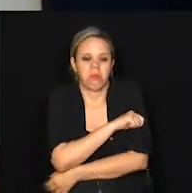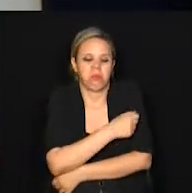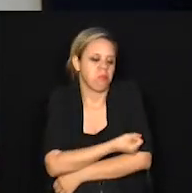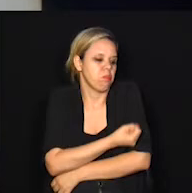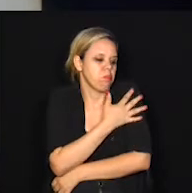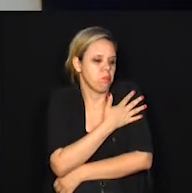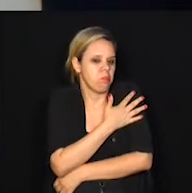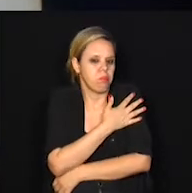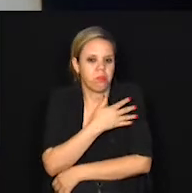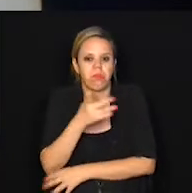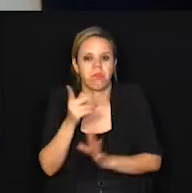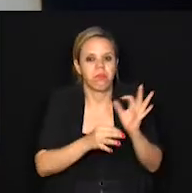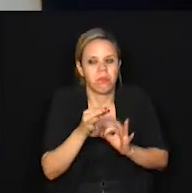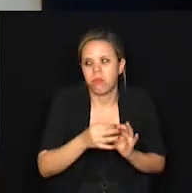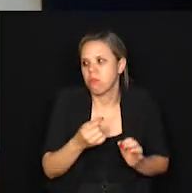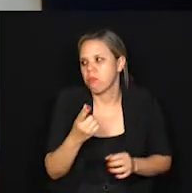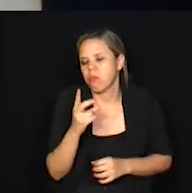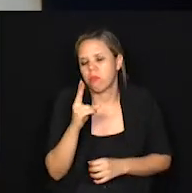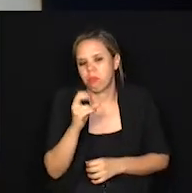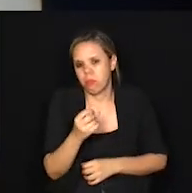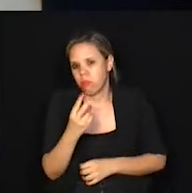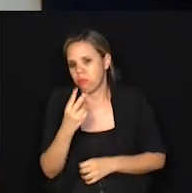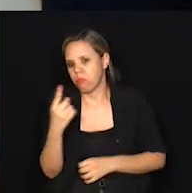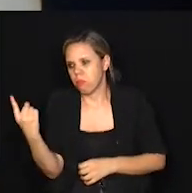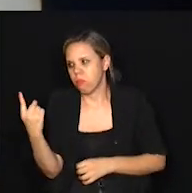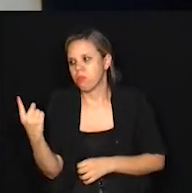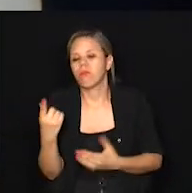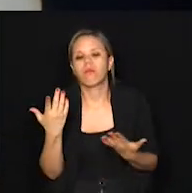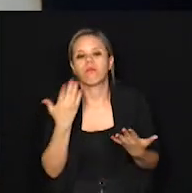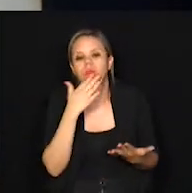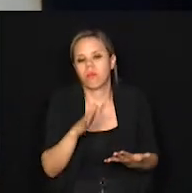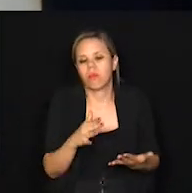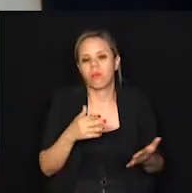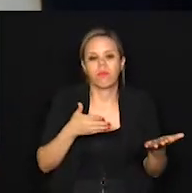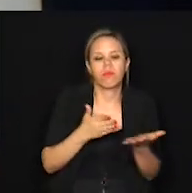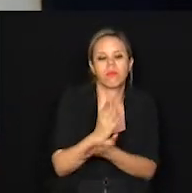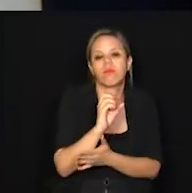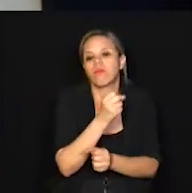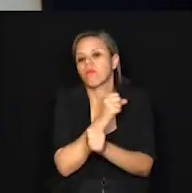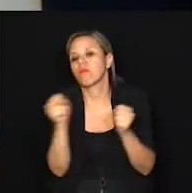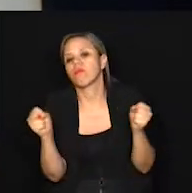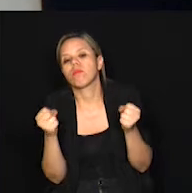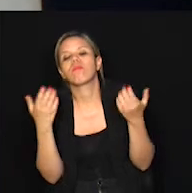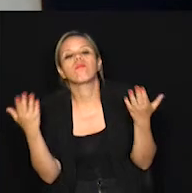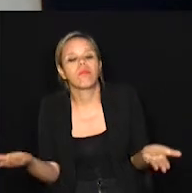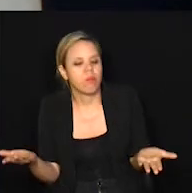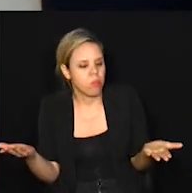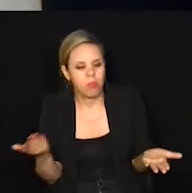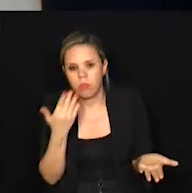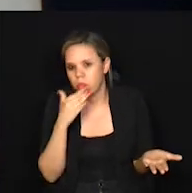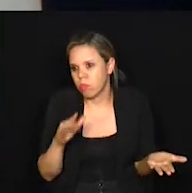da educação, né, que vão ter que se responsabilizar caso se contaminem. Isso é um absurdo.